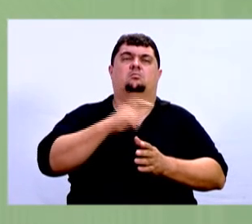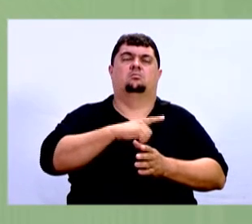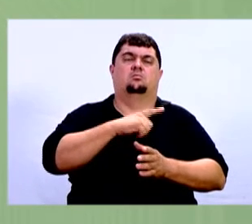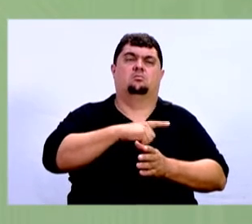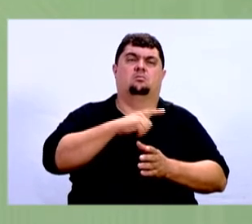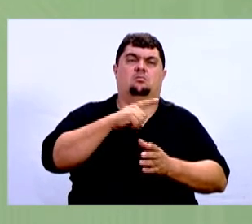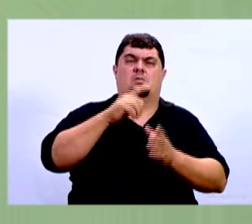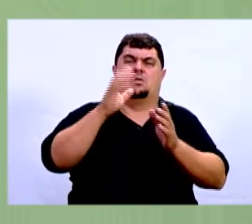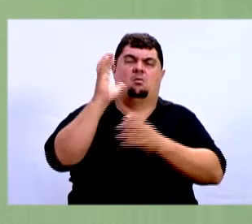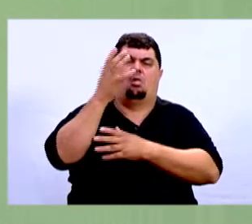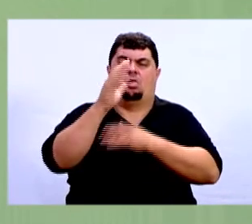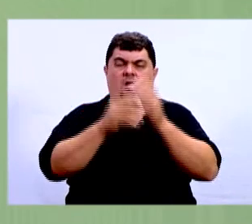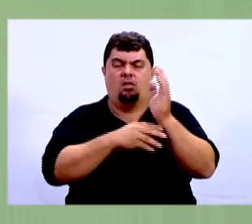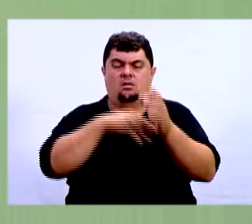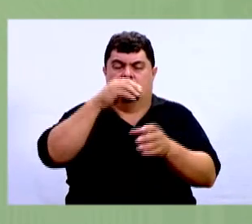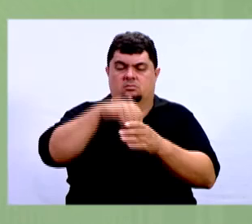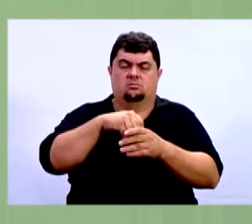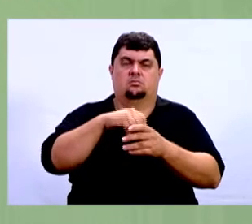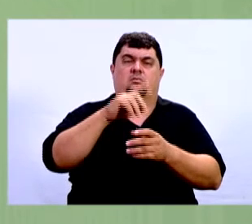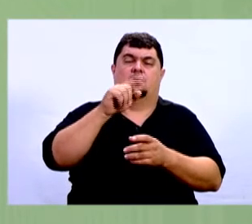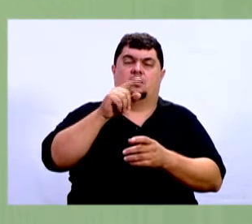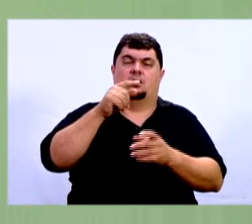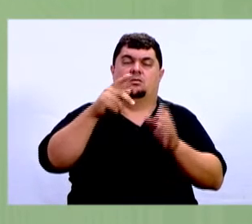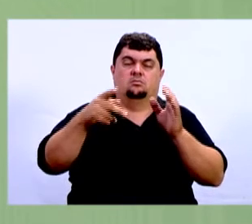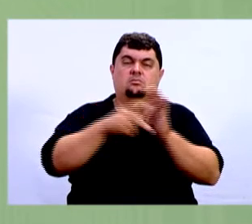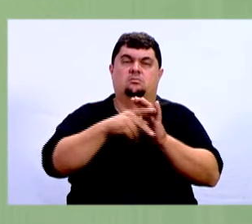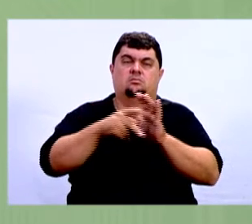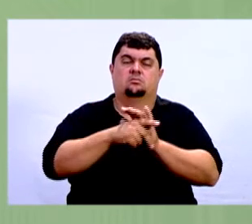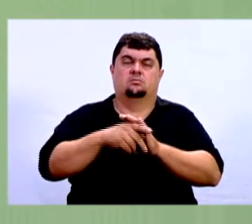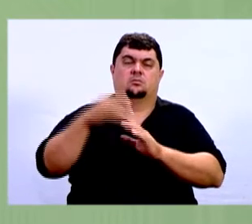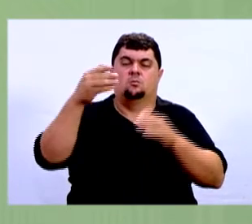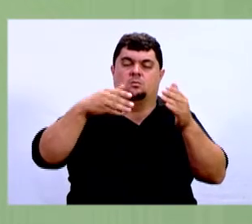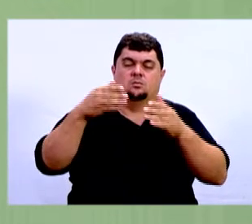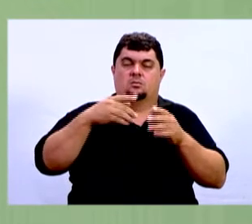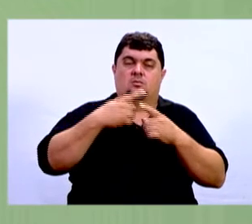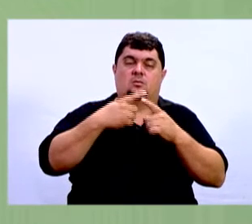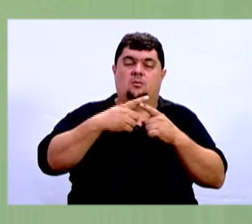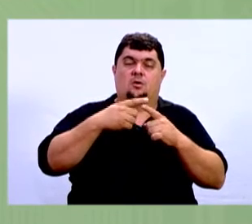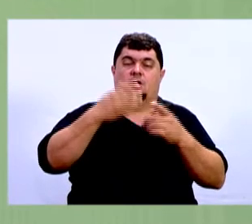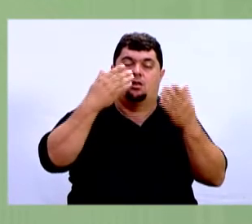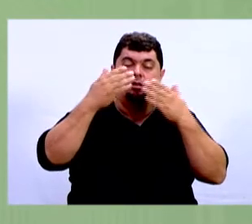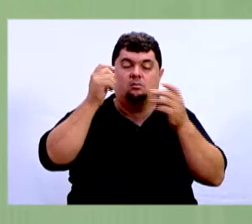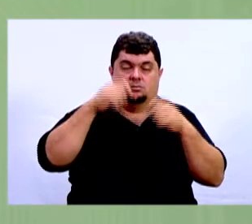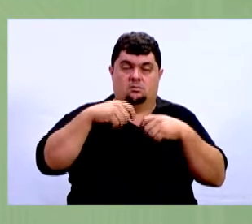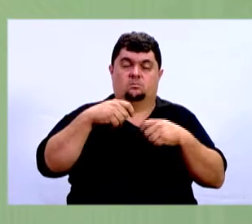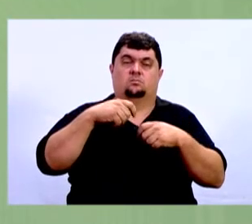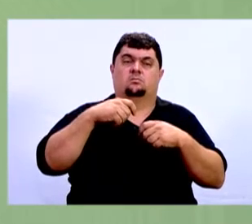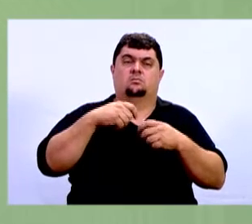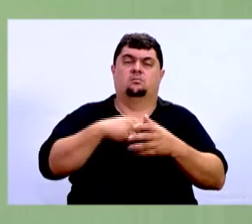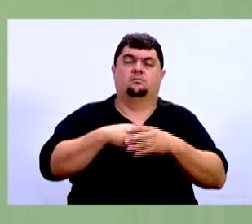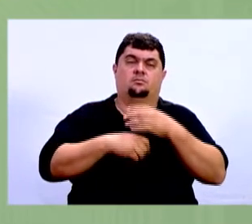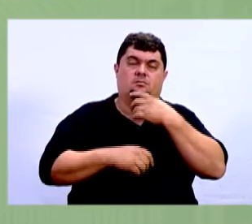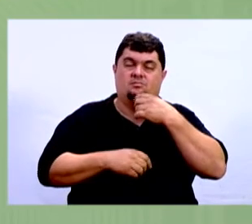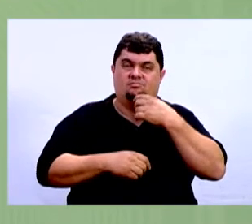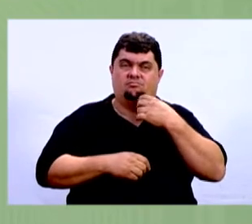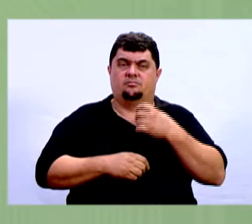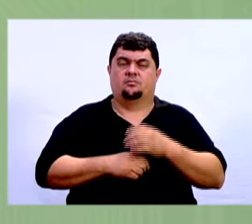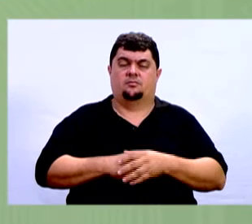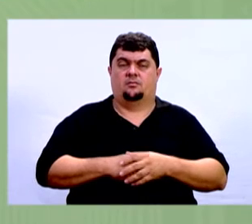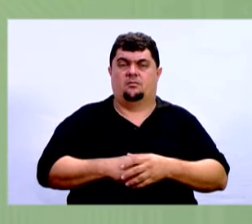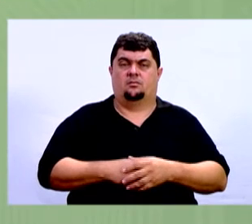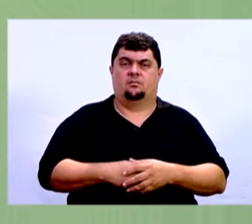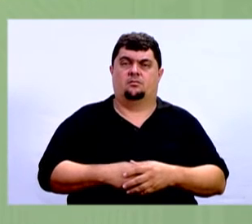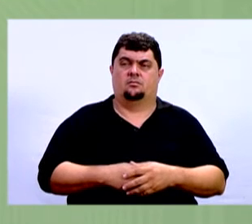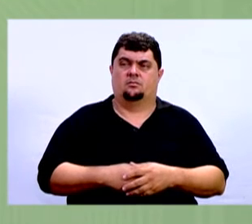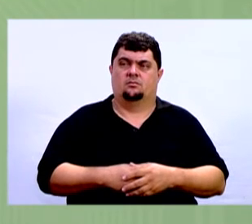por exemplo. Essa é mais adequada para fazer esse tipo de análise. É muito mais adequado nesse